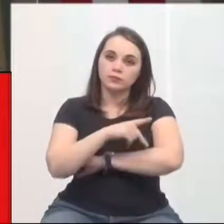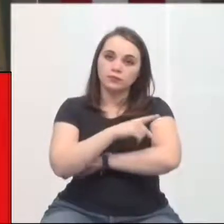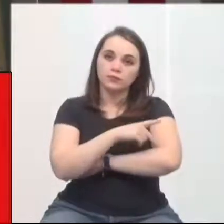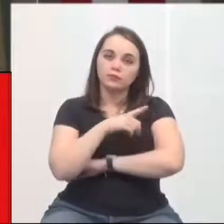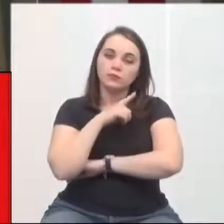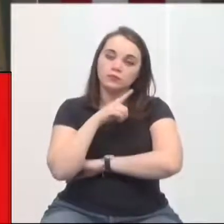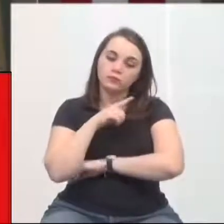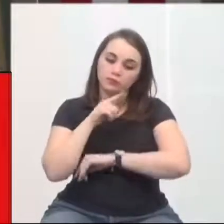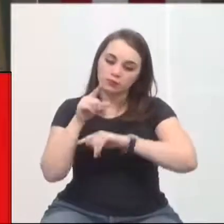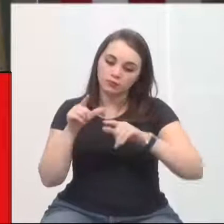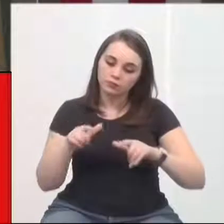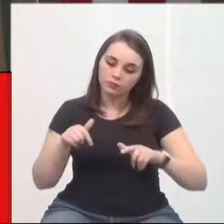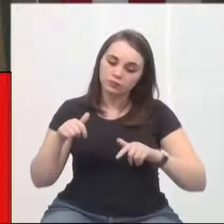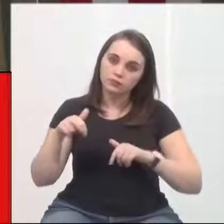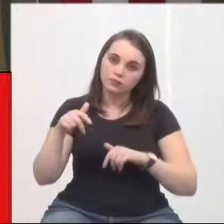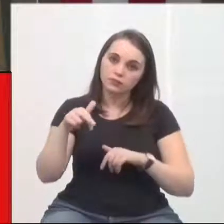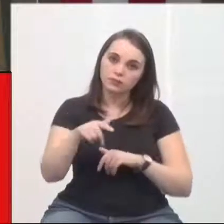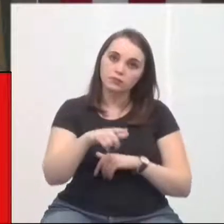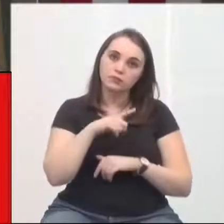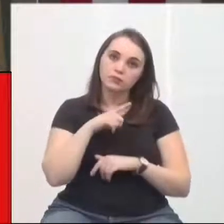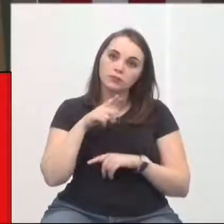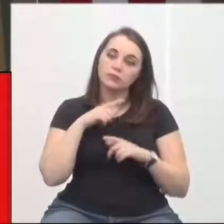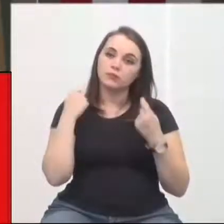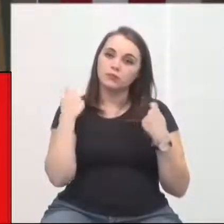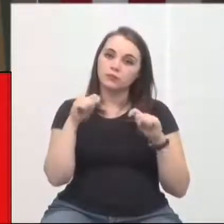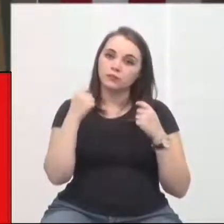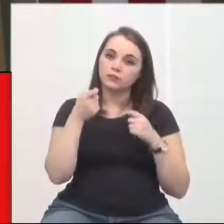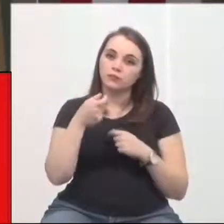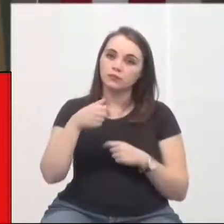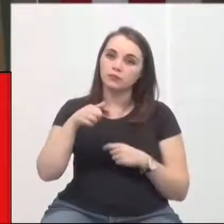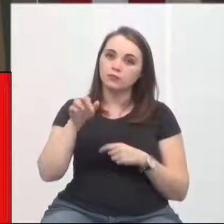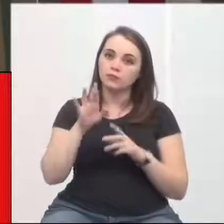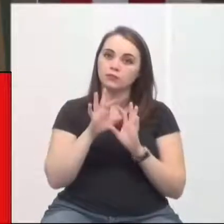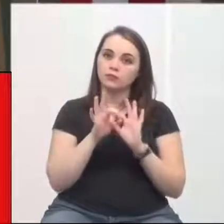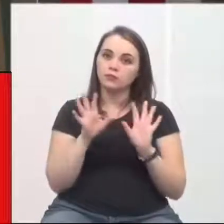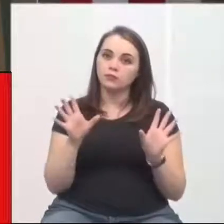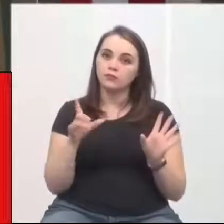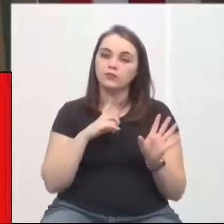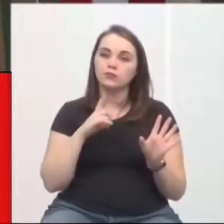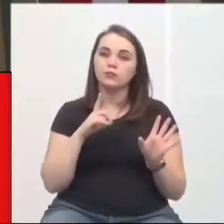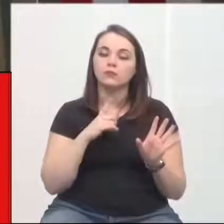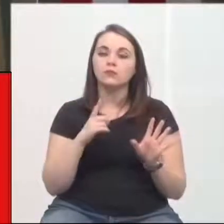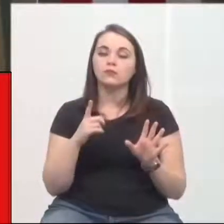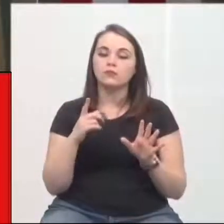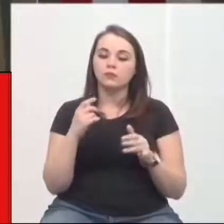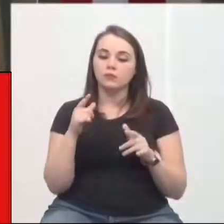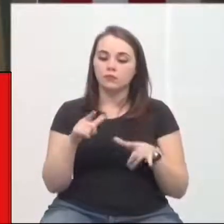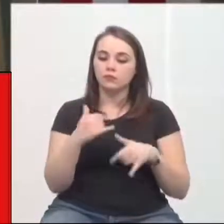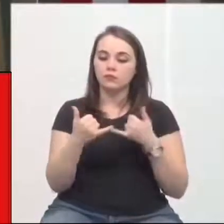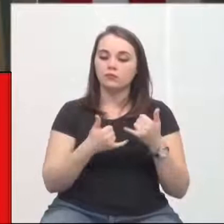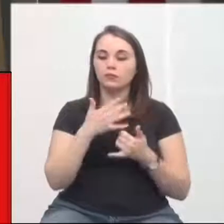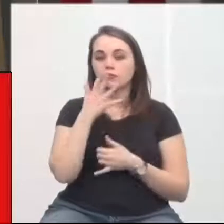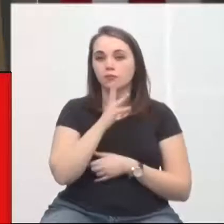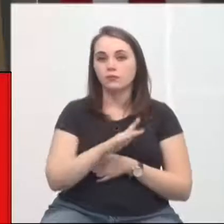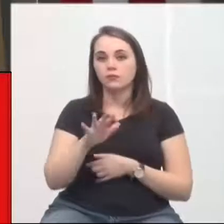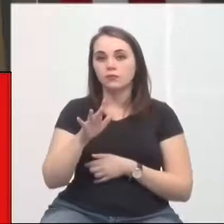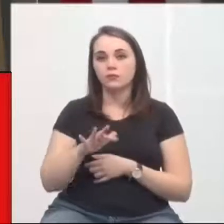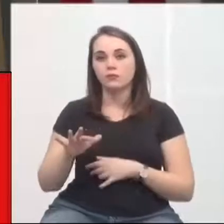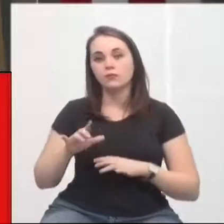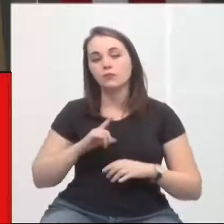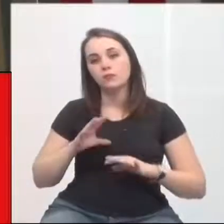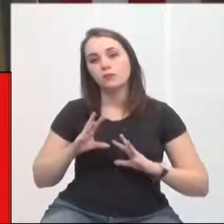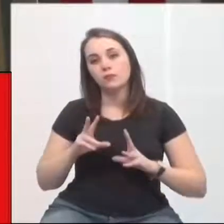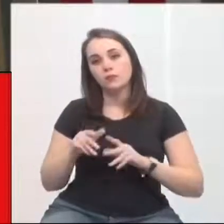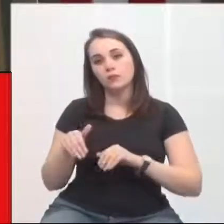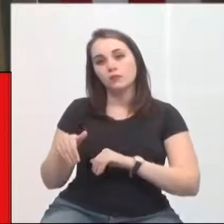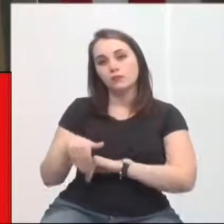uma pista de caminhada, hoje temos lá uma academia ao ar livre, temos lá um parque para as crianças, temos em todas as ruas